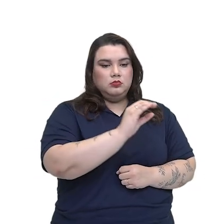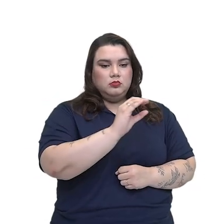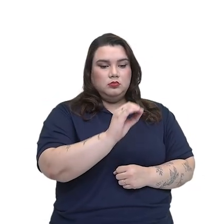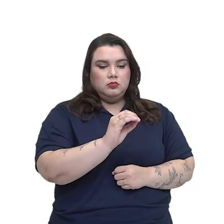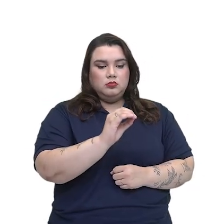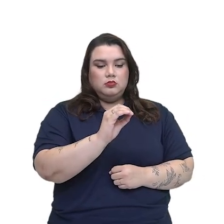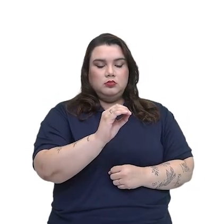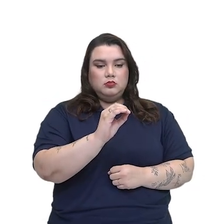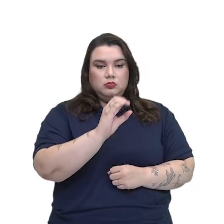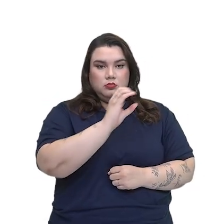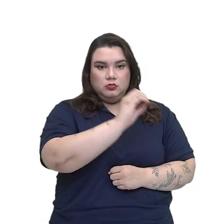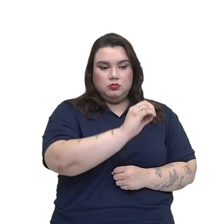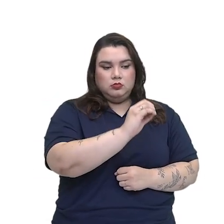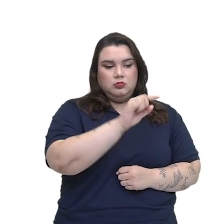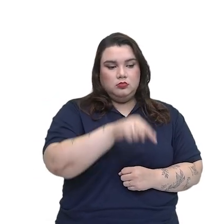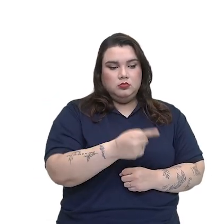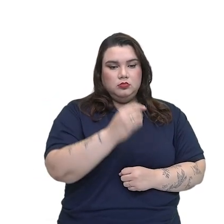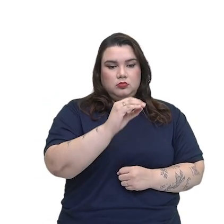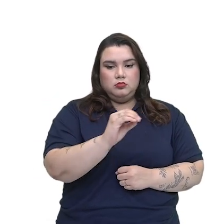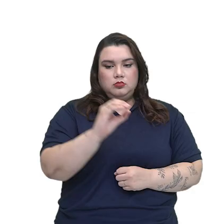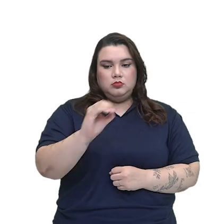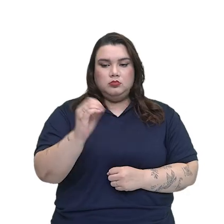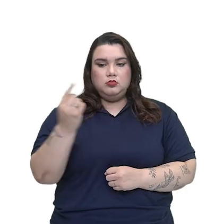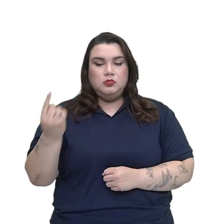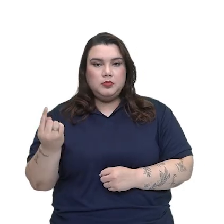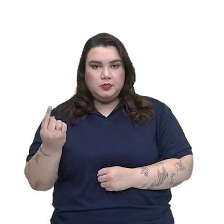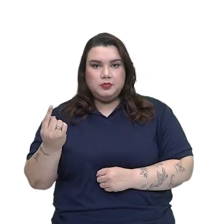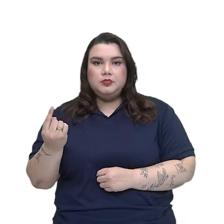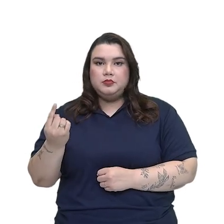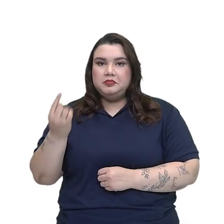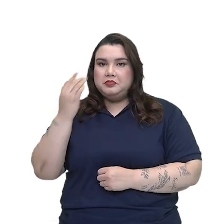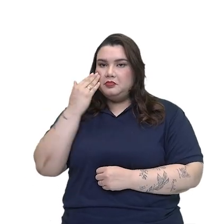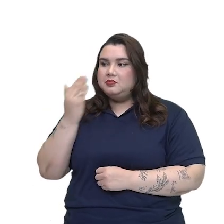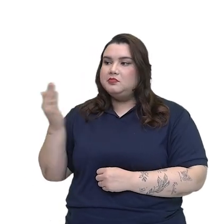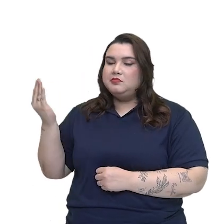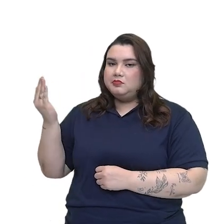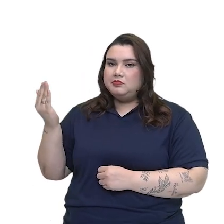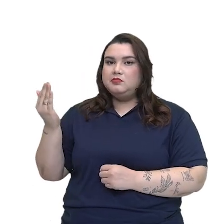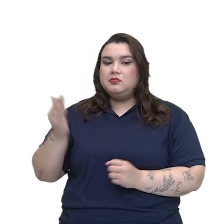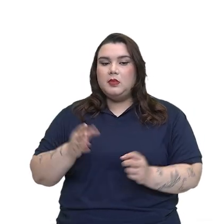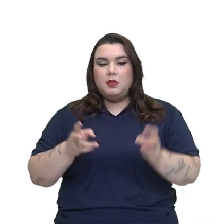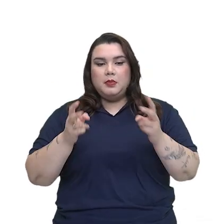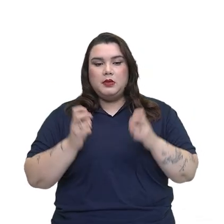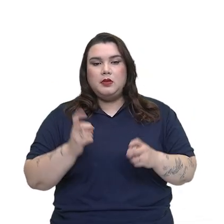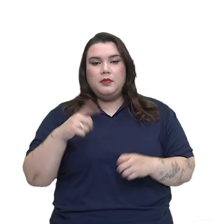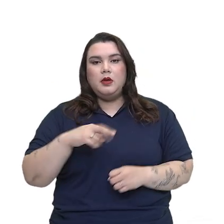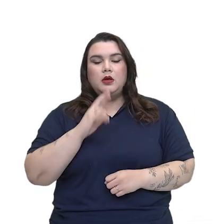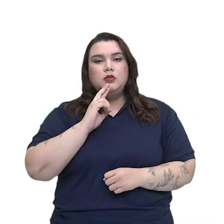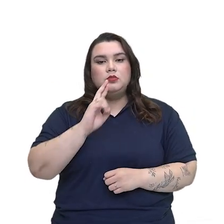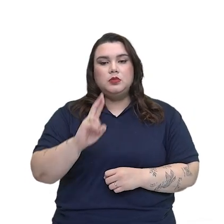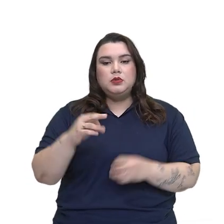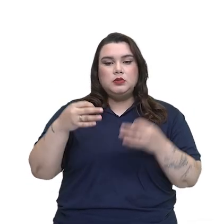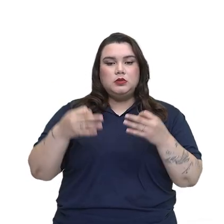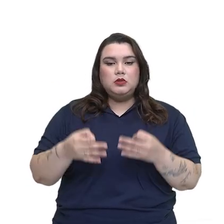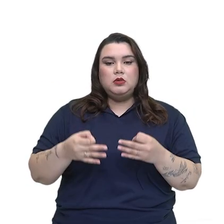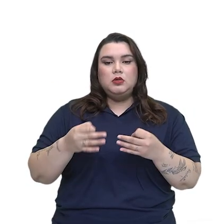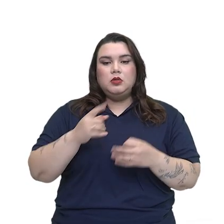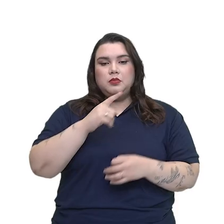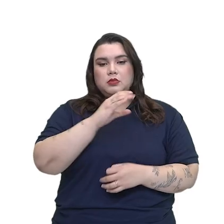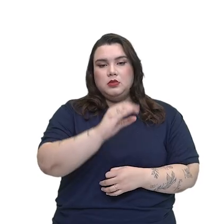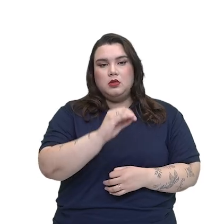É aqui que vai ficar a vírgula. Portanto, olha, essa é a potência, que é o resultado,